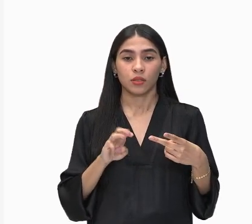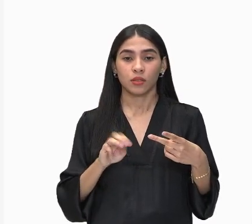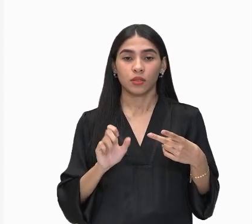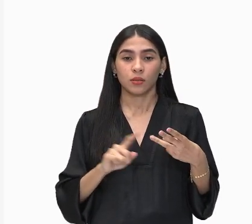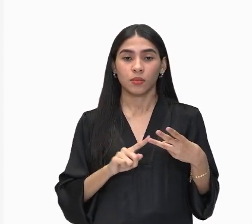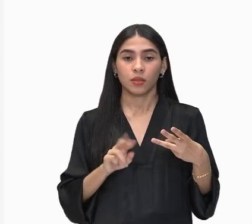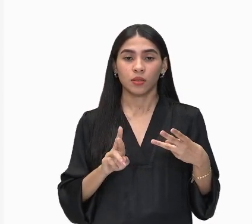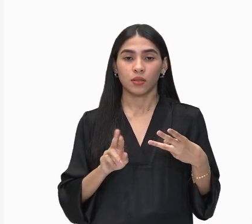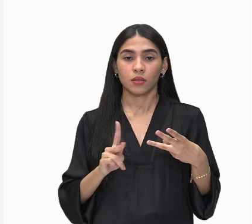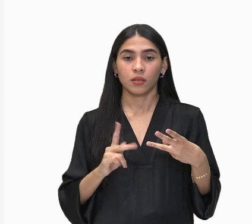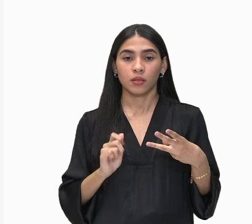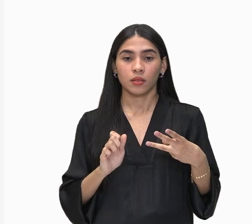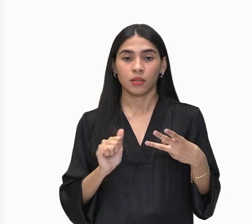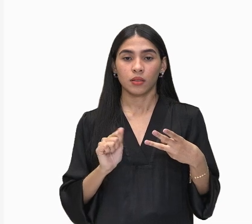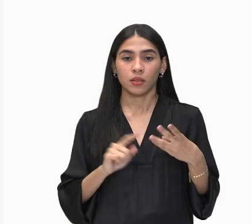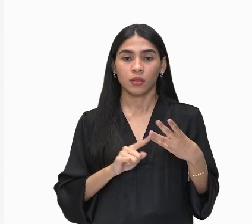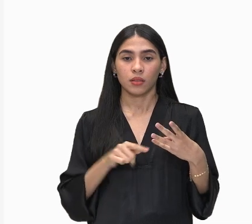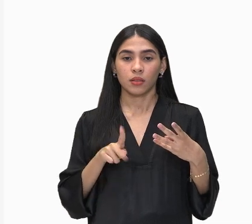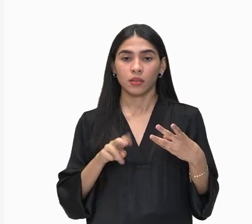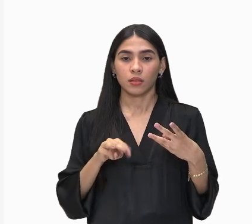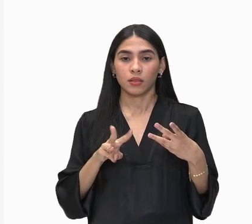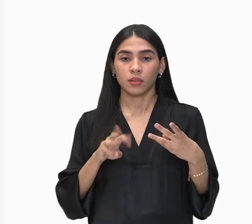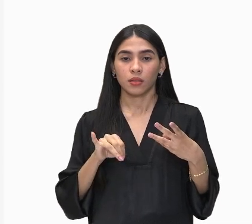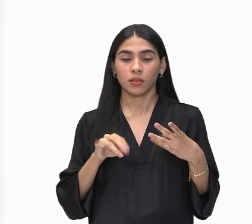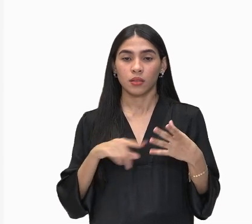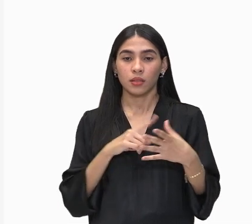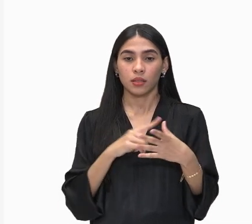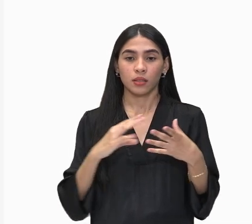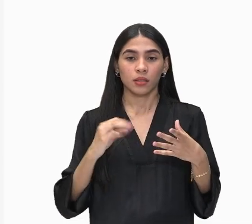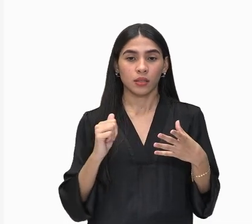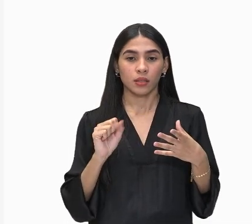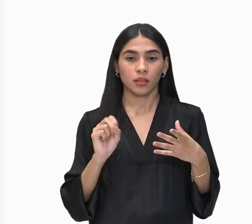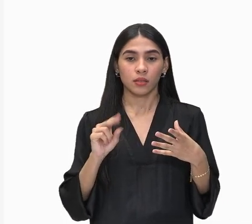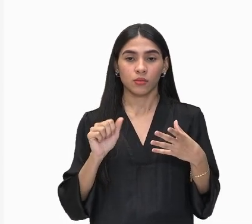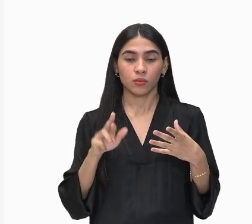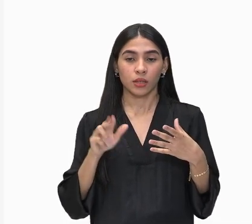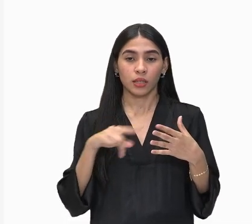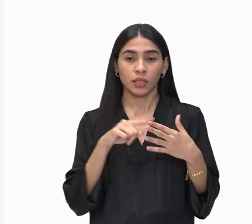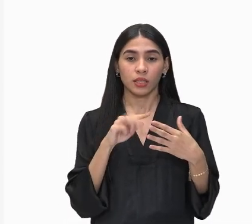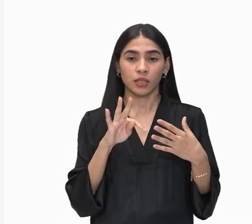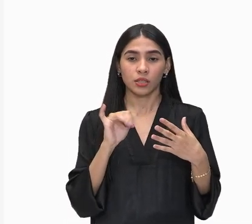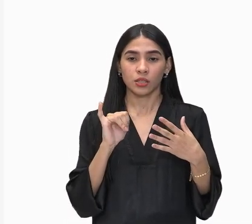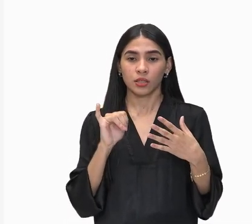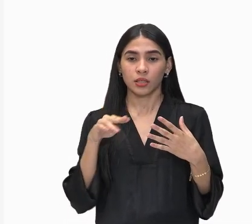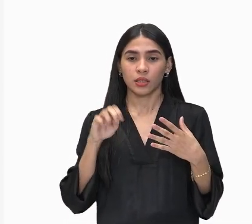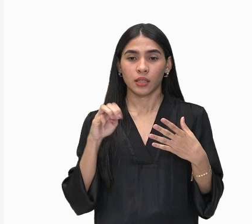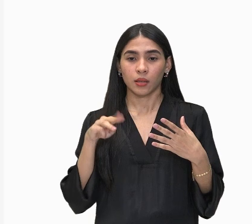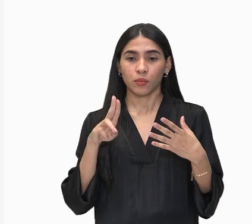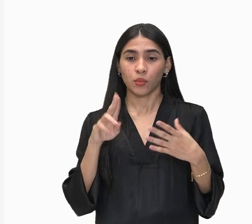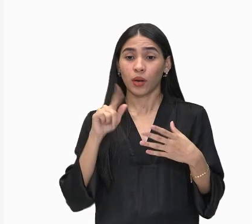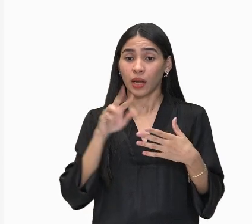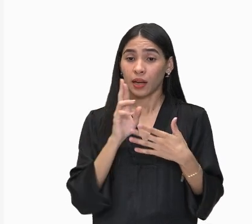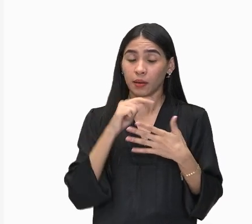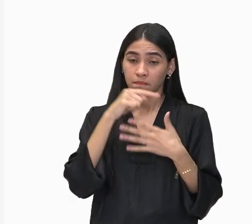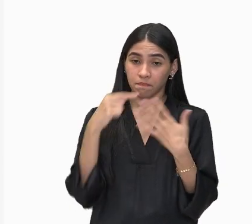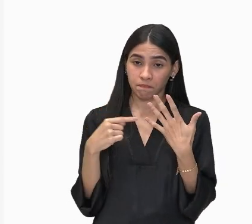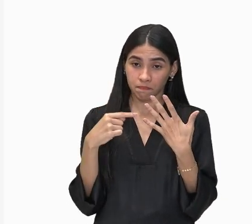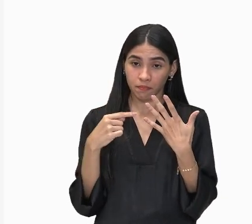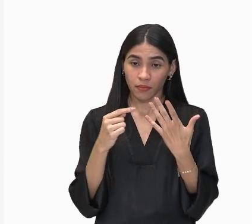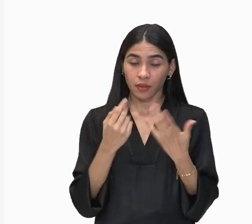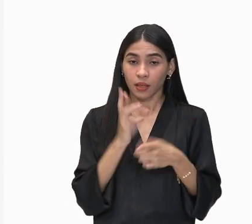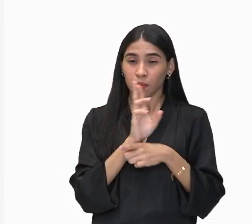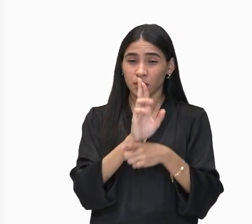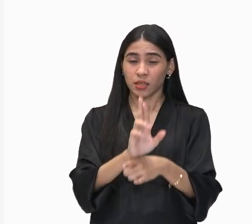os kiwi, casuá e tinamus. Então, são esses representantes, lembrando mais uma vez que é um grupo